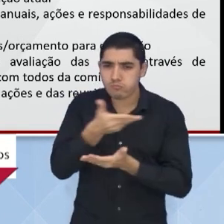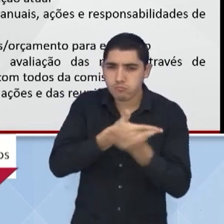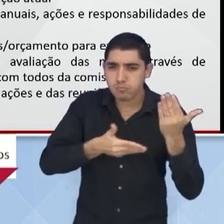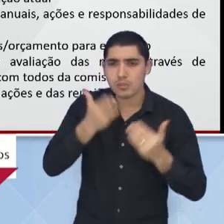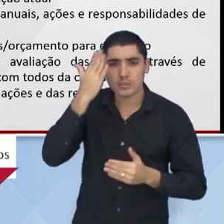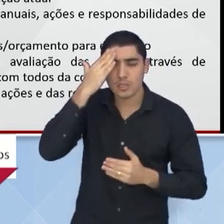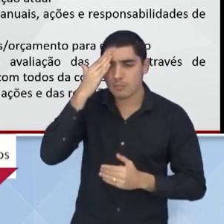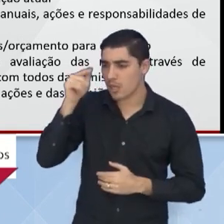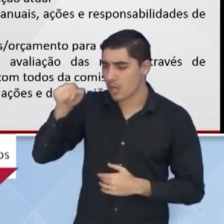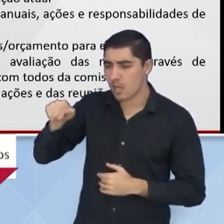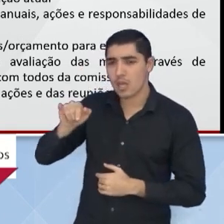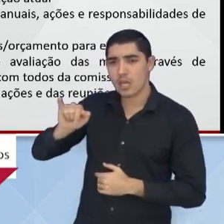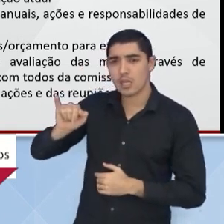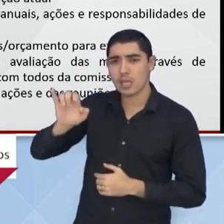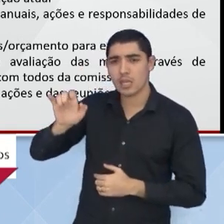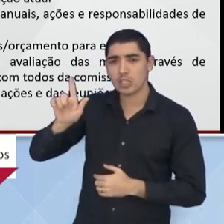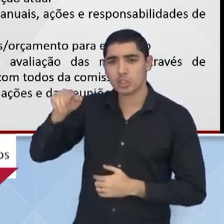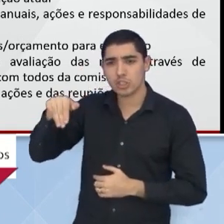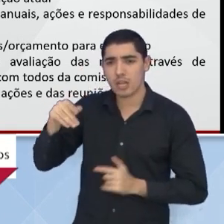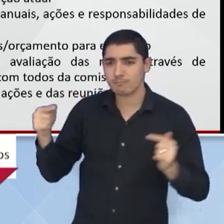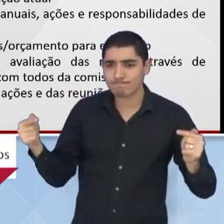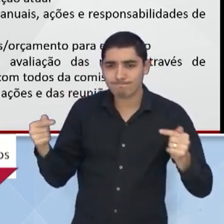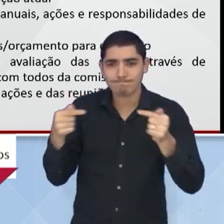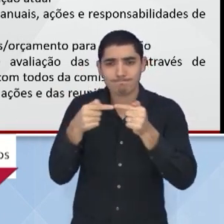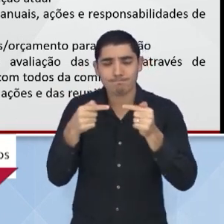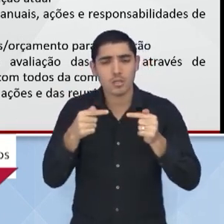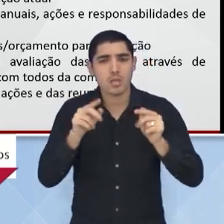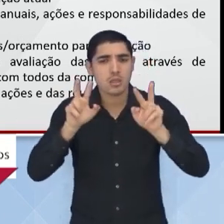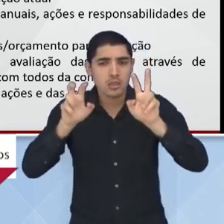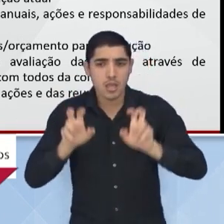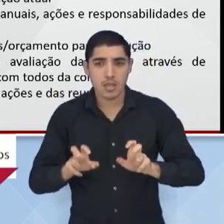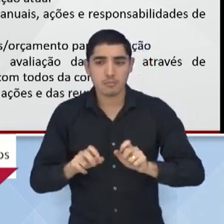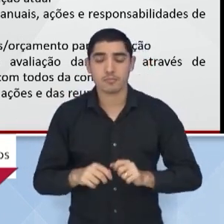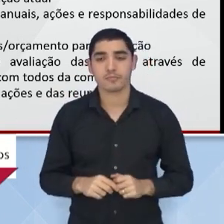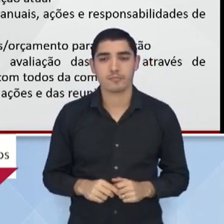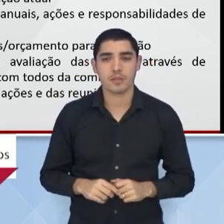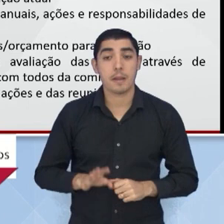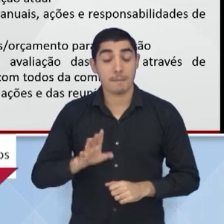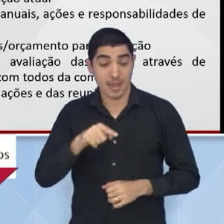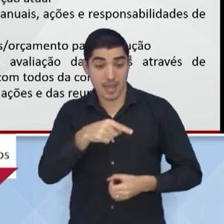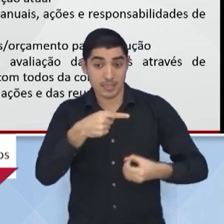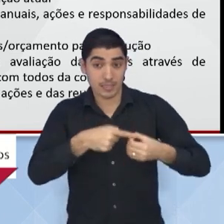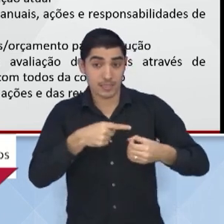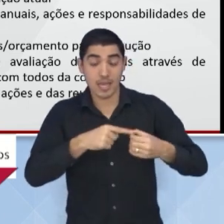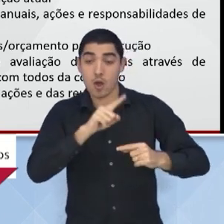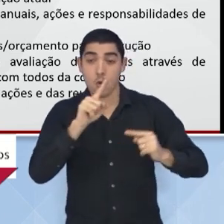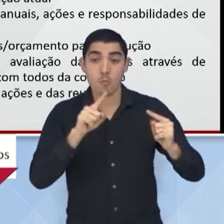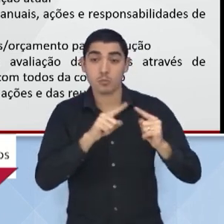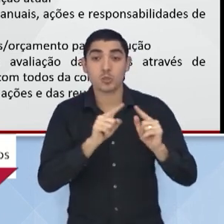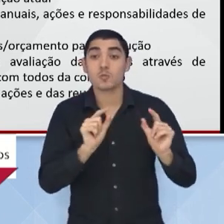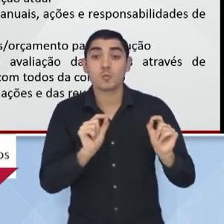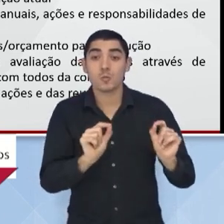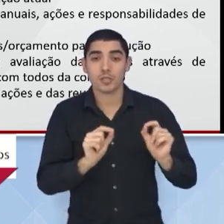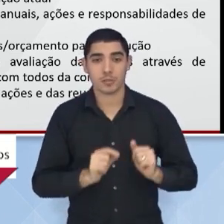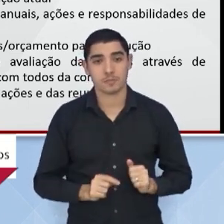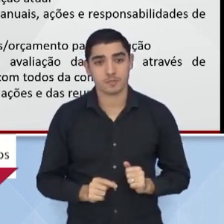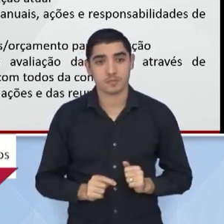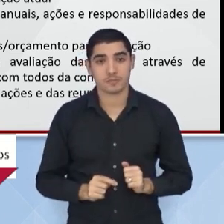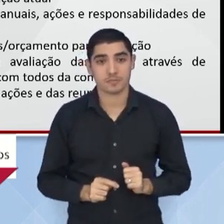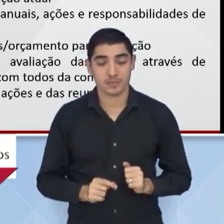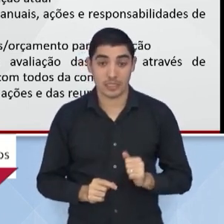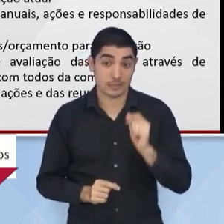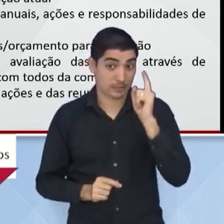iegm Qual que é o objetivo deles é o objetivo bem bem